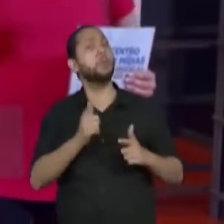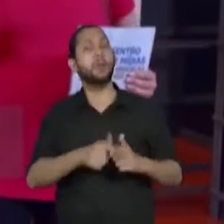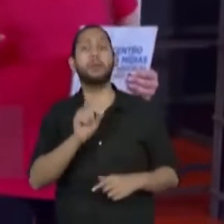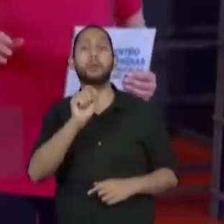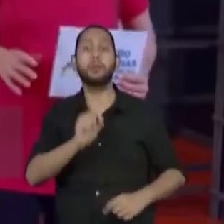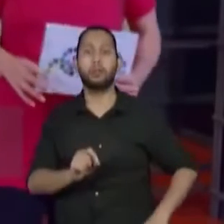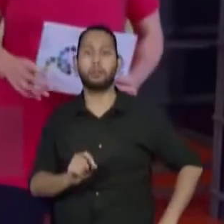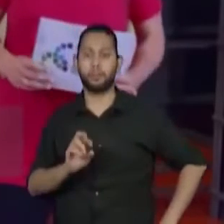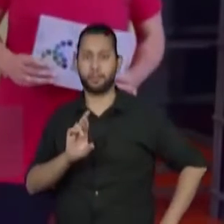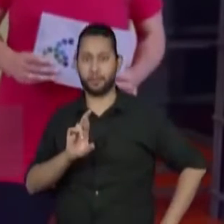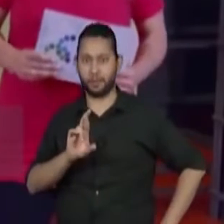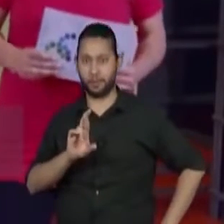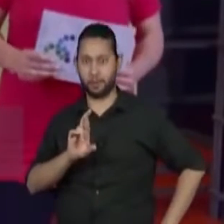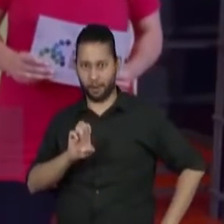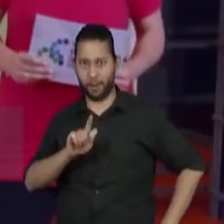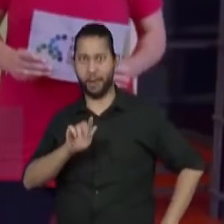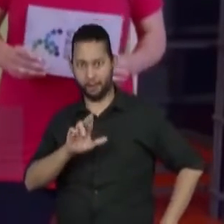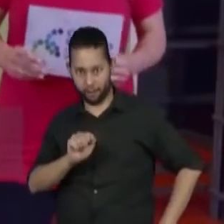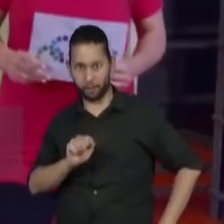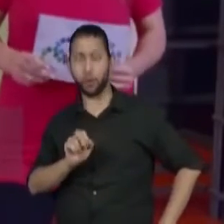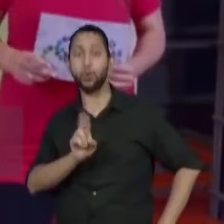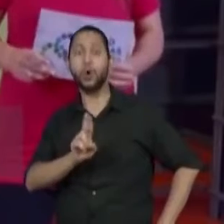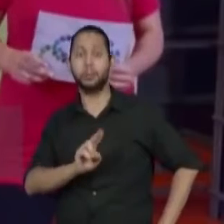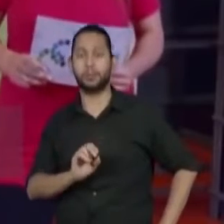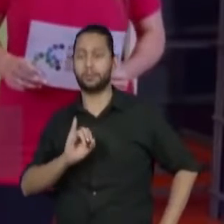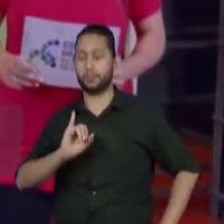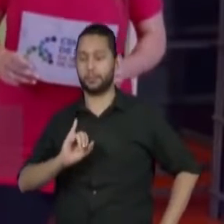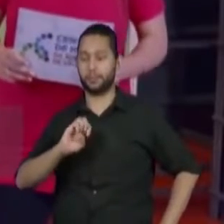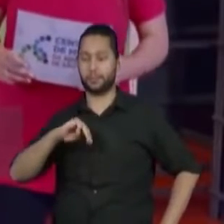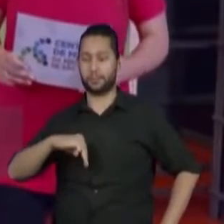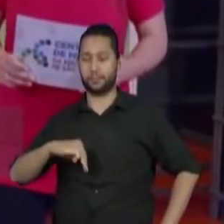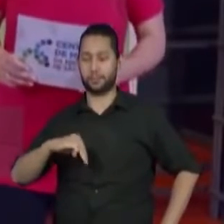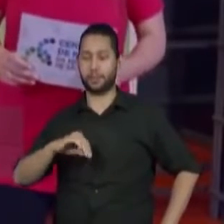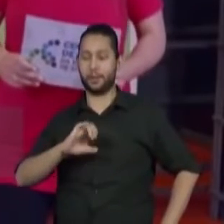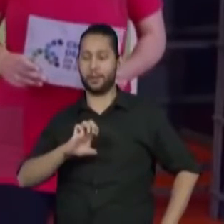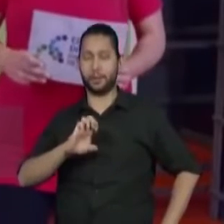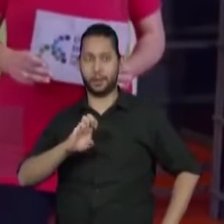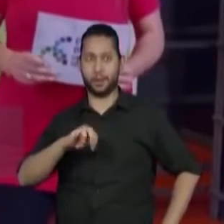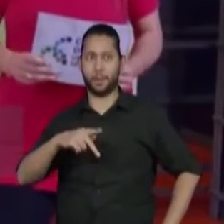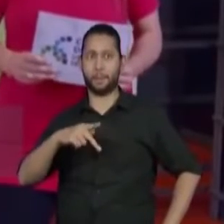Mas não aí, é né? para causar confusão, é para causar reflexão sobre o momento.